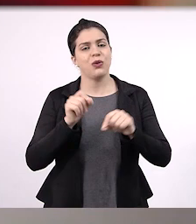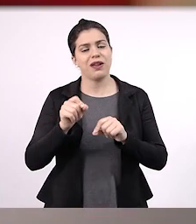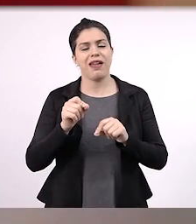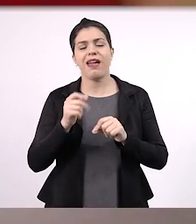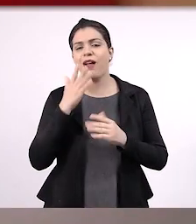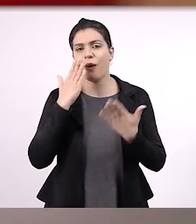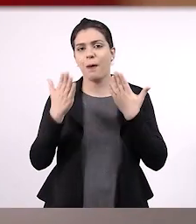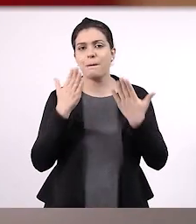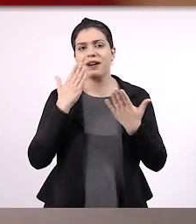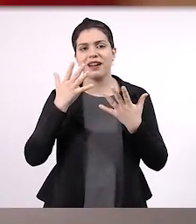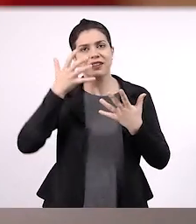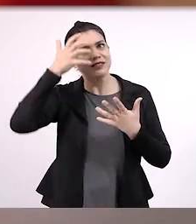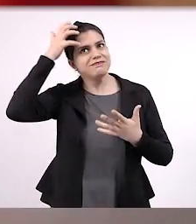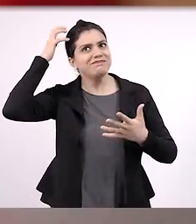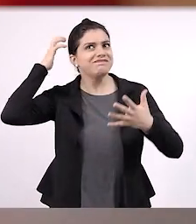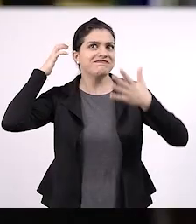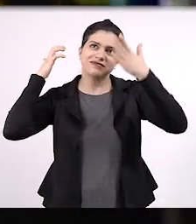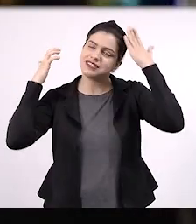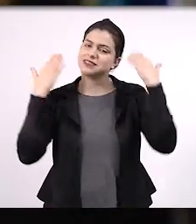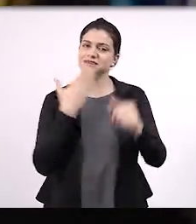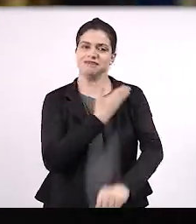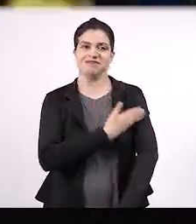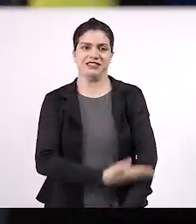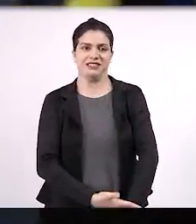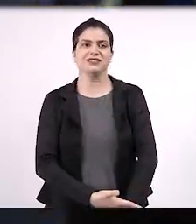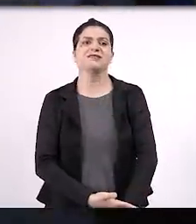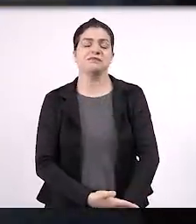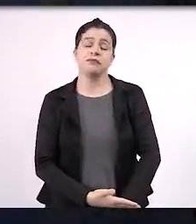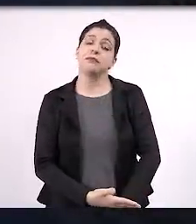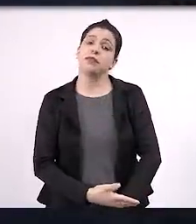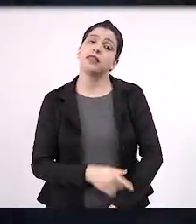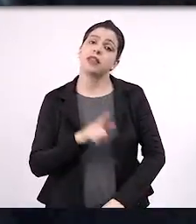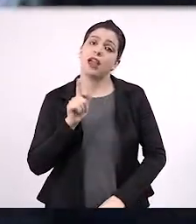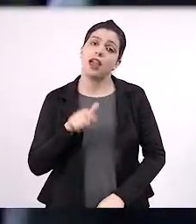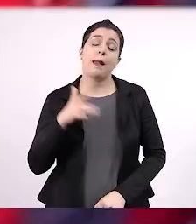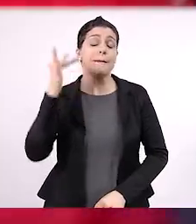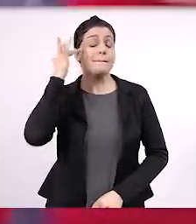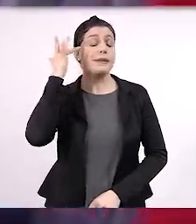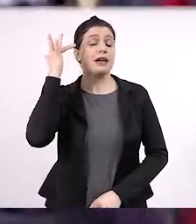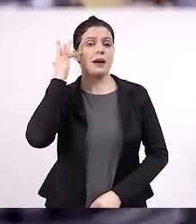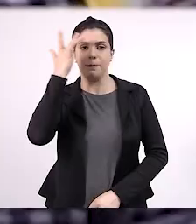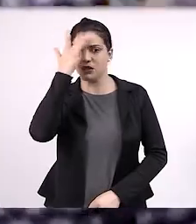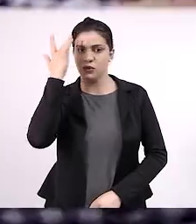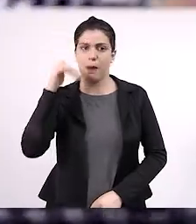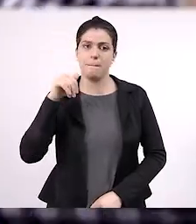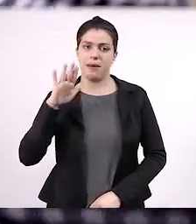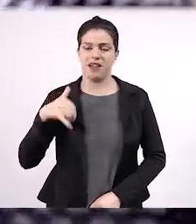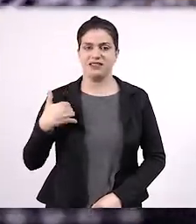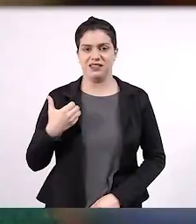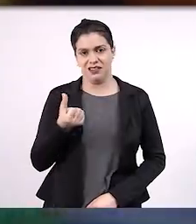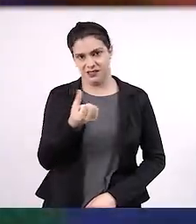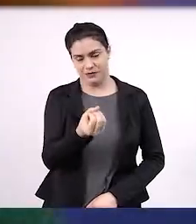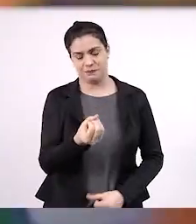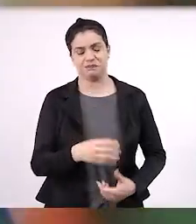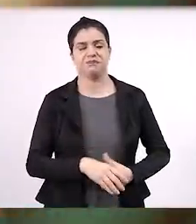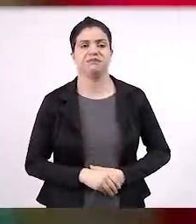cabelos grisalhos, que simbolizam a sabedoria e maturidade de quem já tem mais de 60 anos.